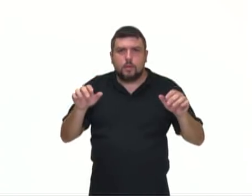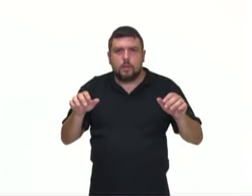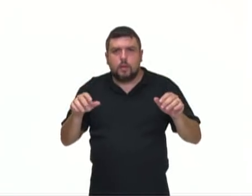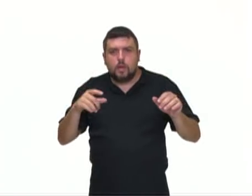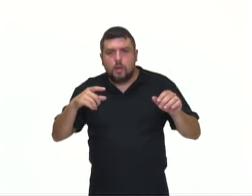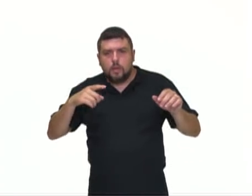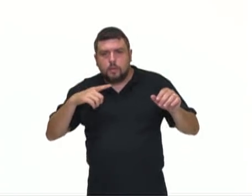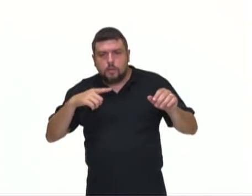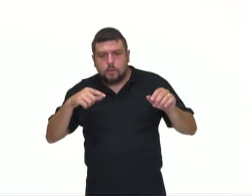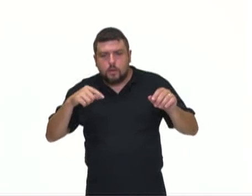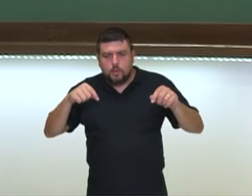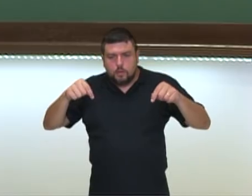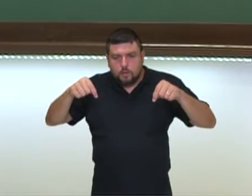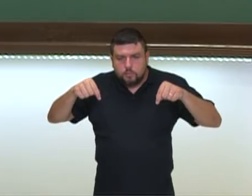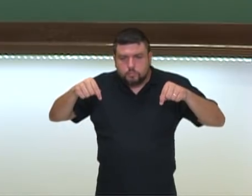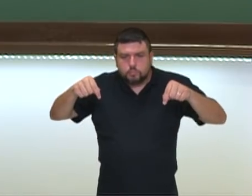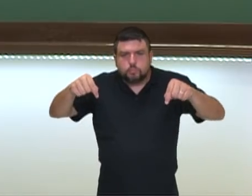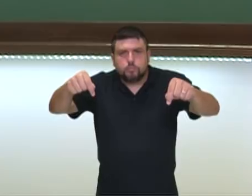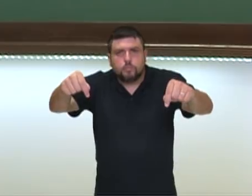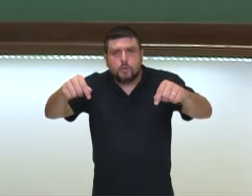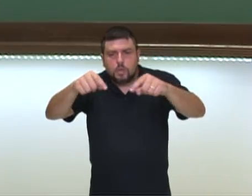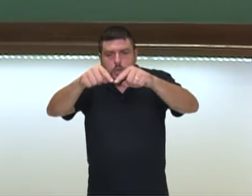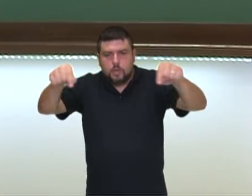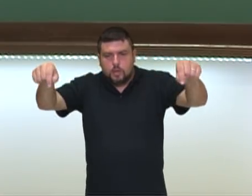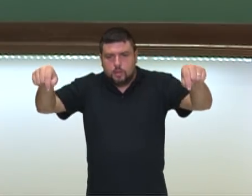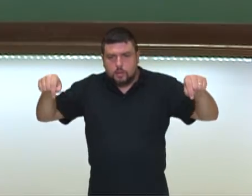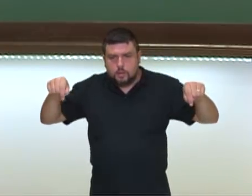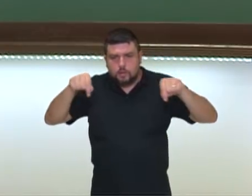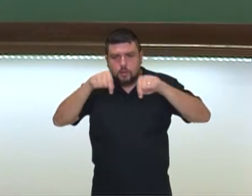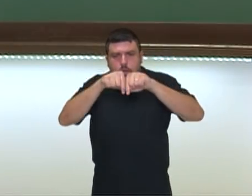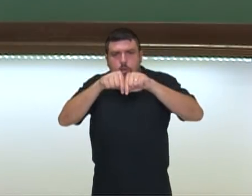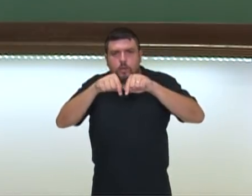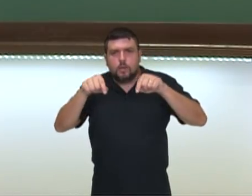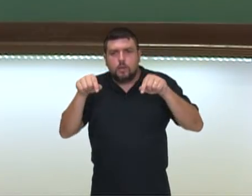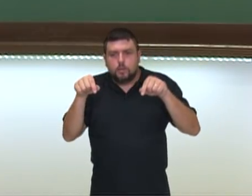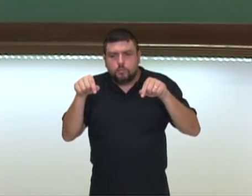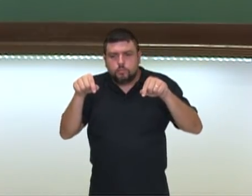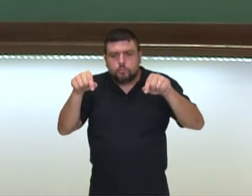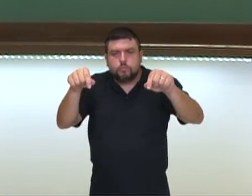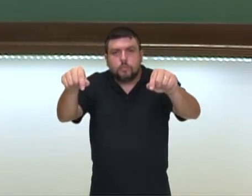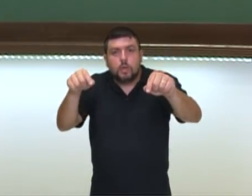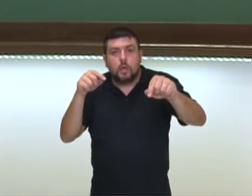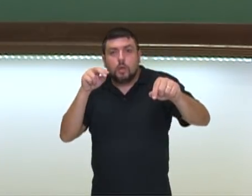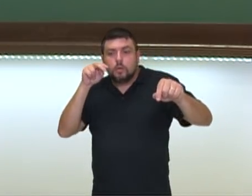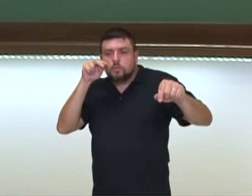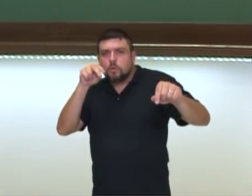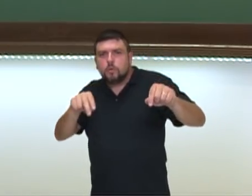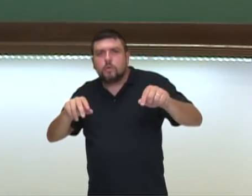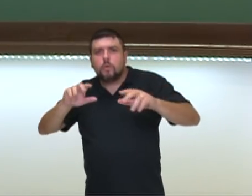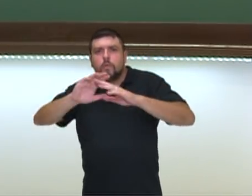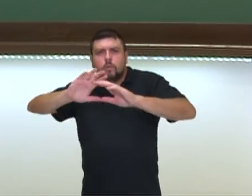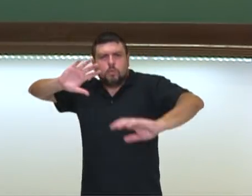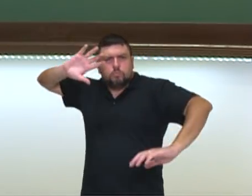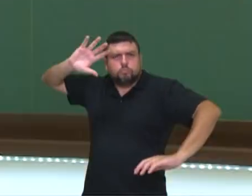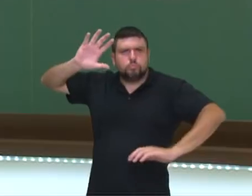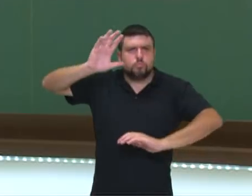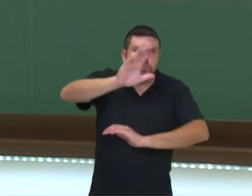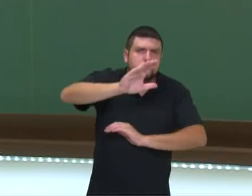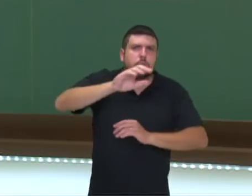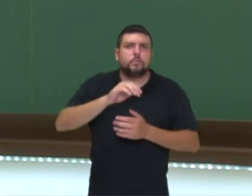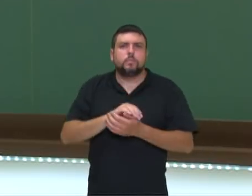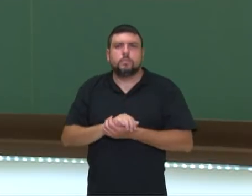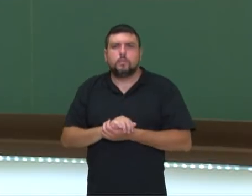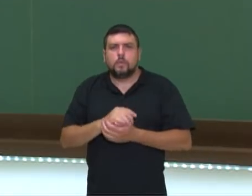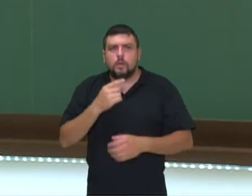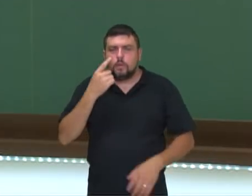e principalmente destacar essas linhas para que seja visível e seja fácil identificar os espaços delimitados de jogo. E aqui a gente pode